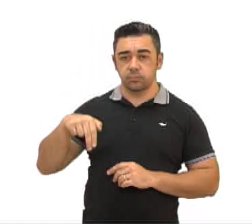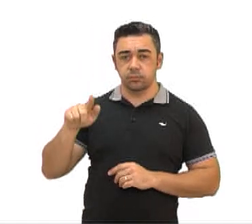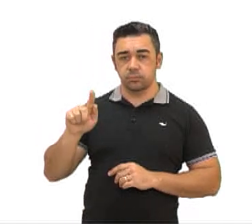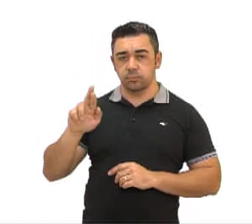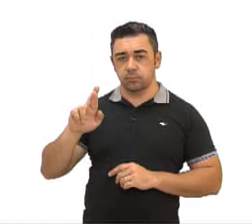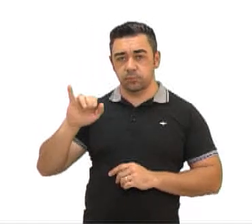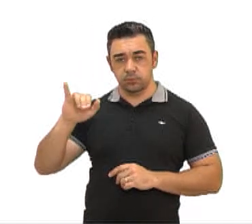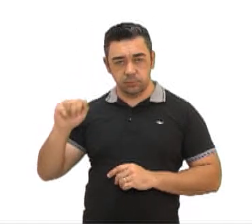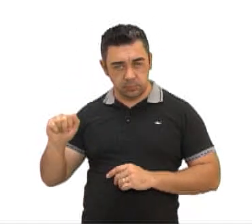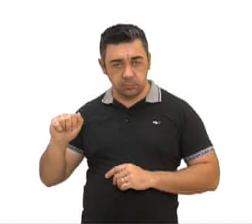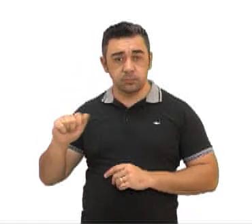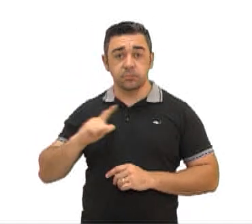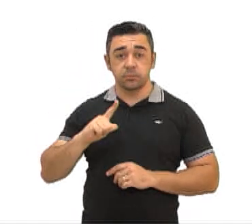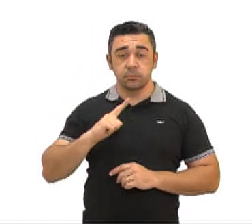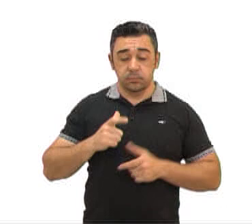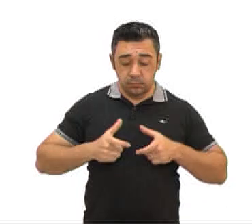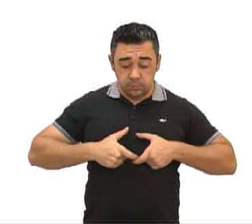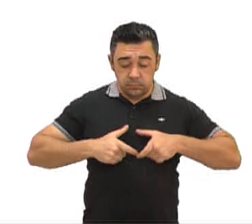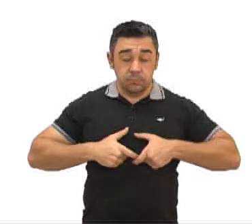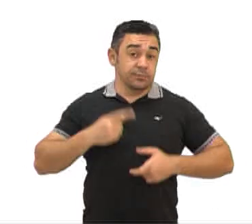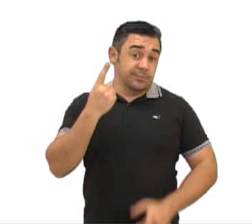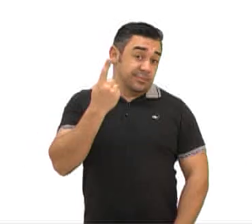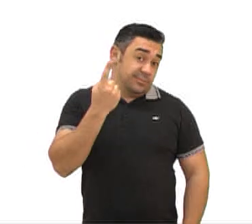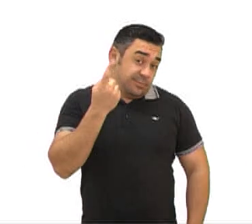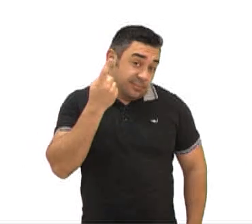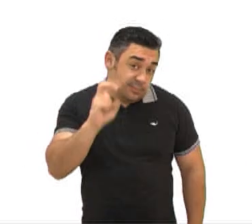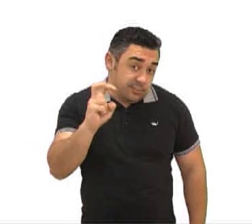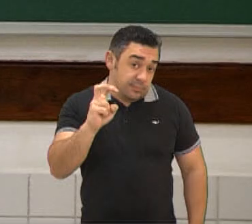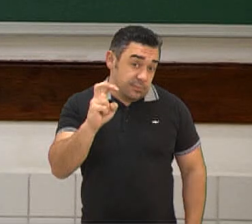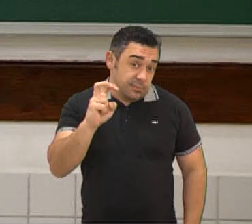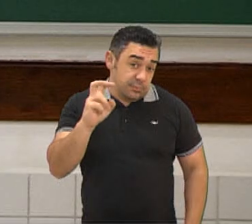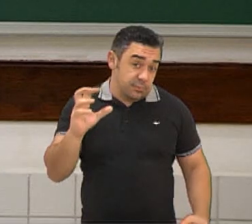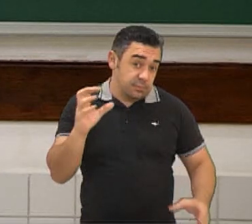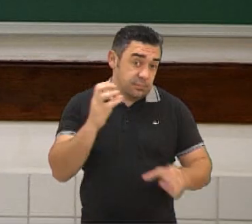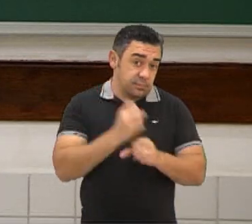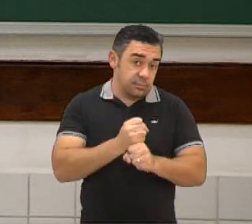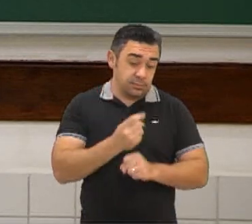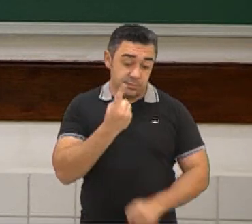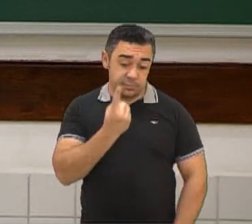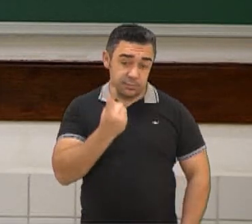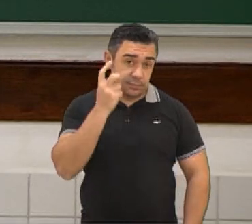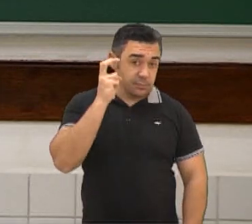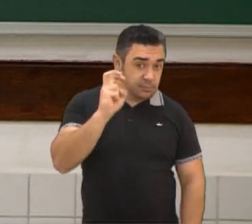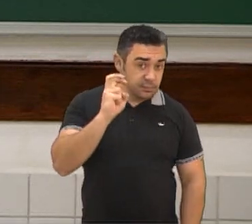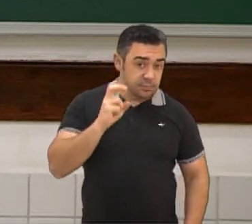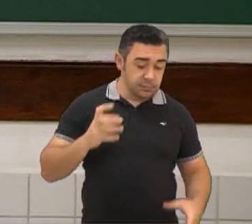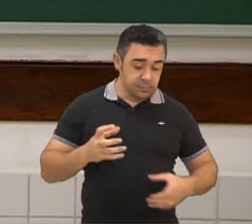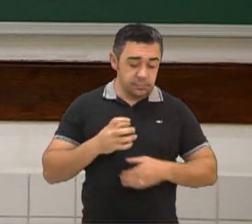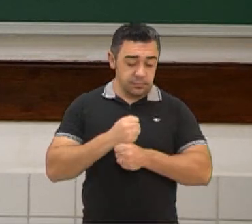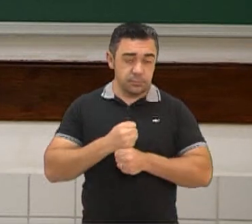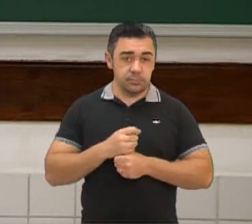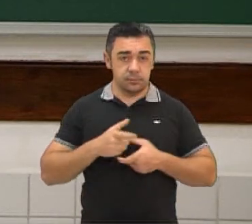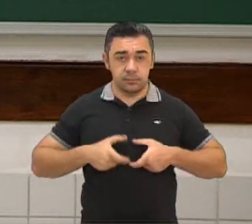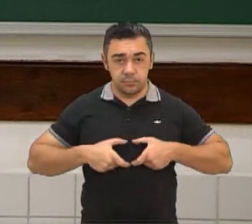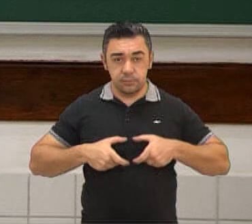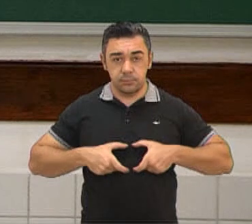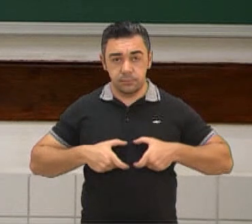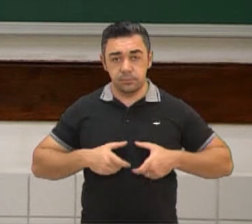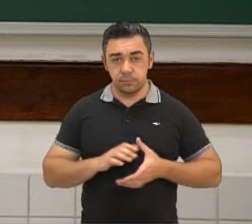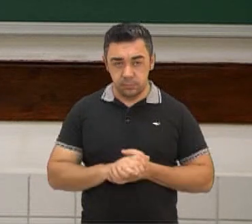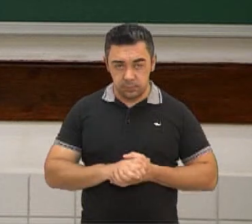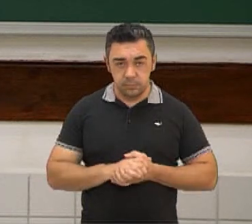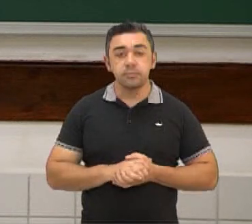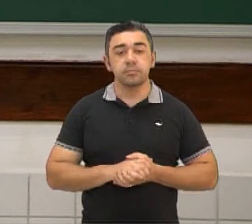com 15 medalhas olímpicas na bagagem, tá? Em número de medalhas olímpicas,